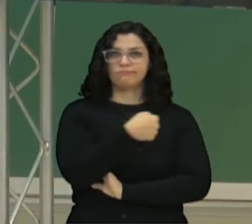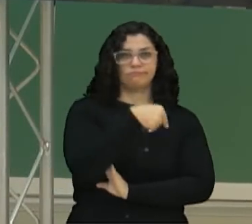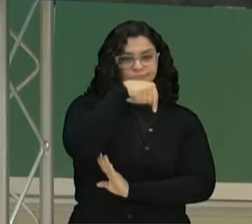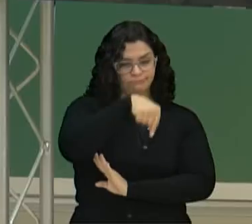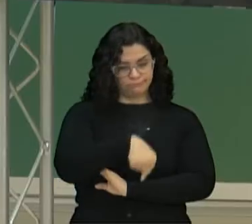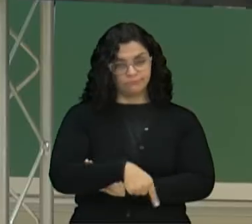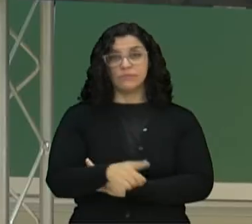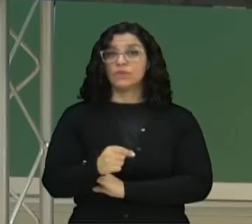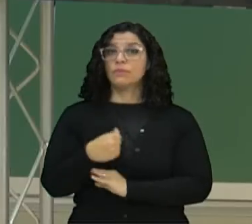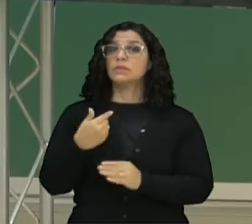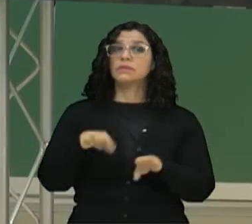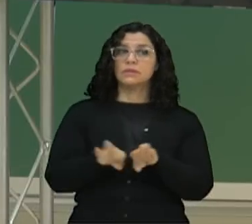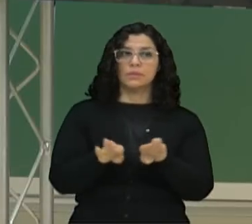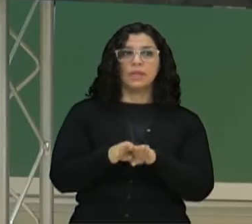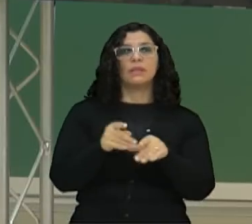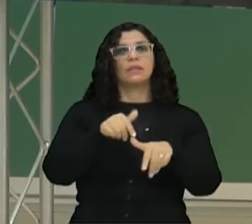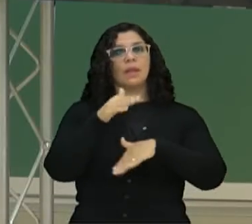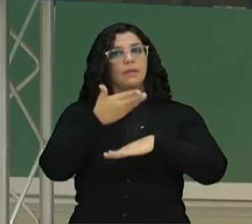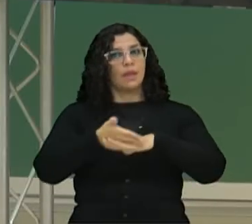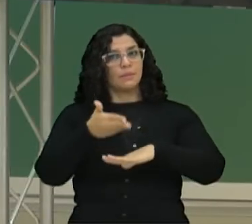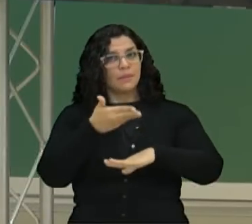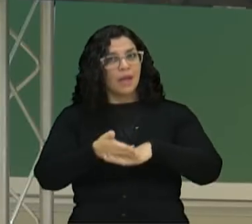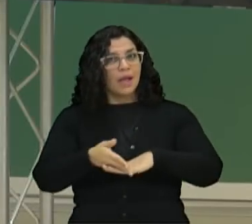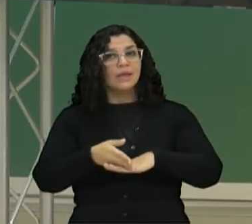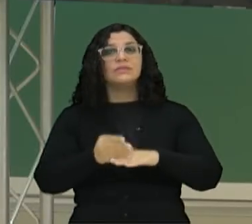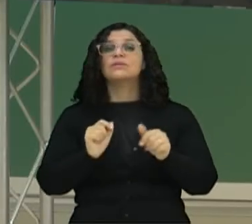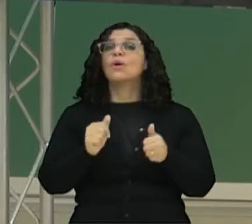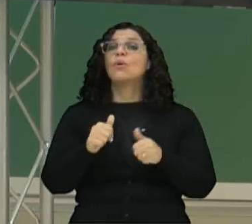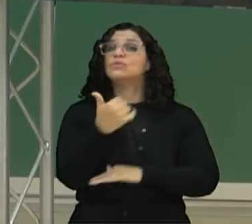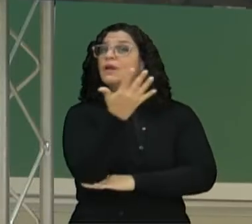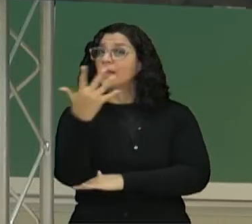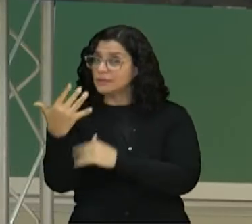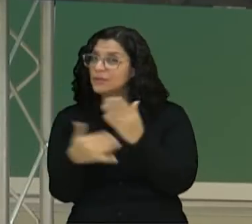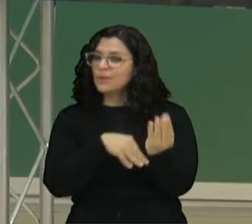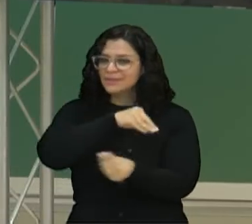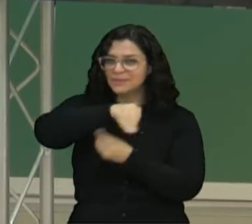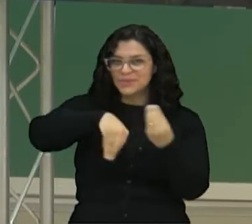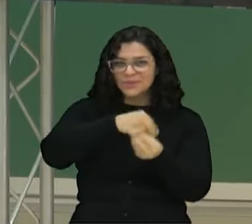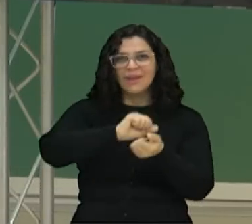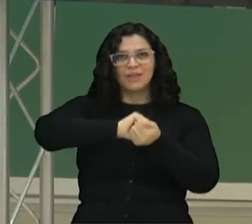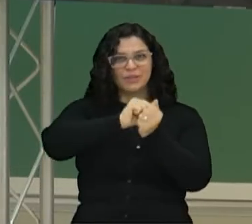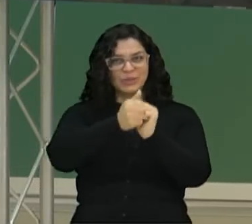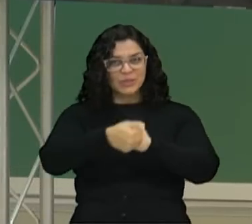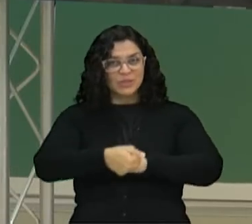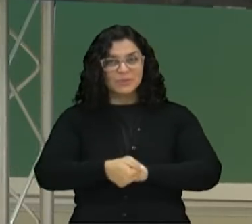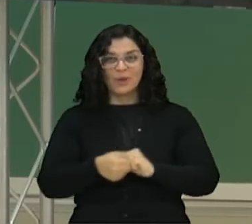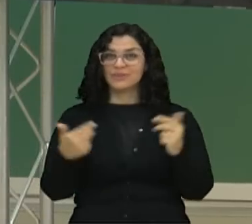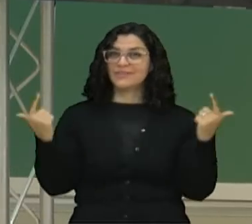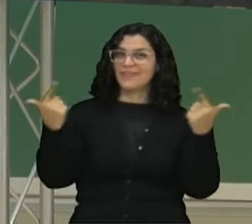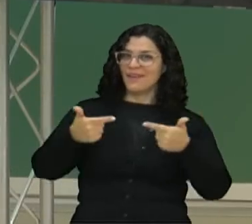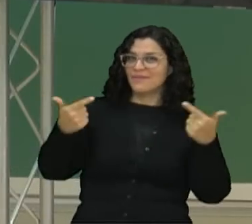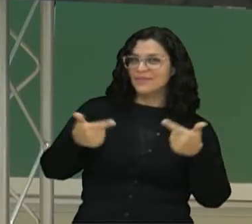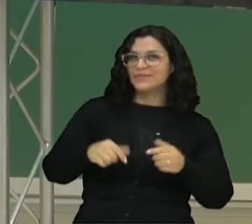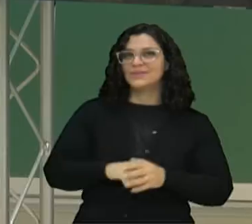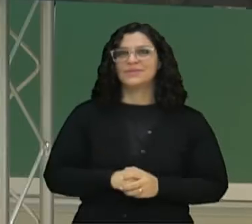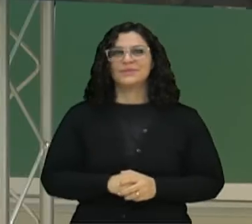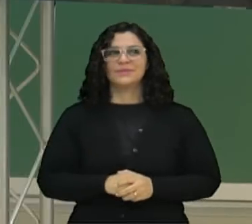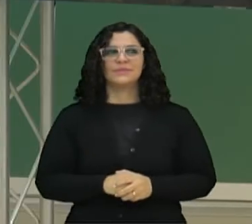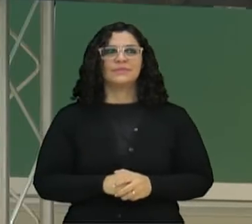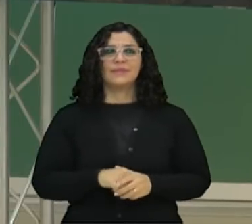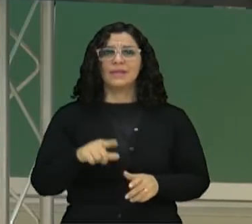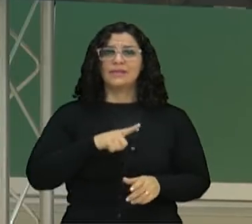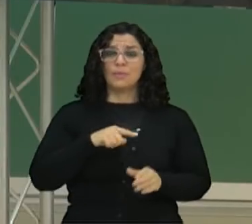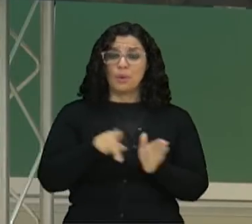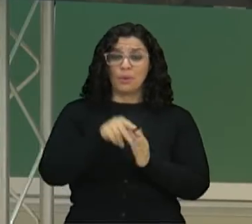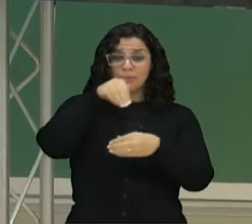vamos ver um pouco mais sobre as práticas em que envolve a natureza, né? Os esportes de aventura, que são